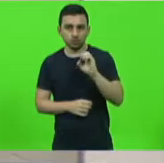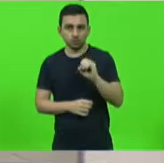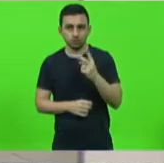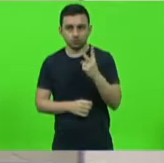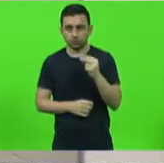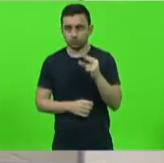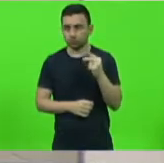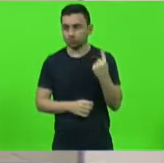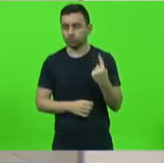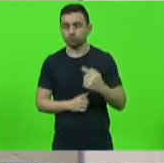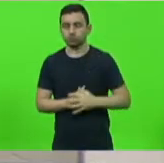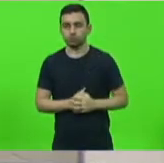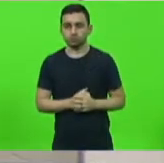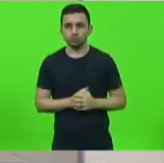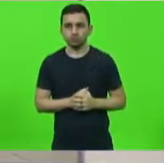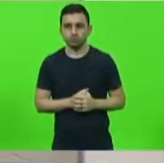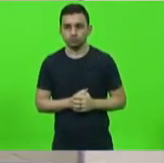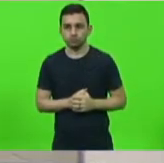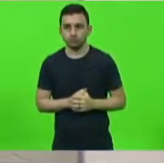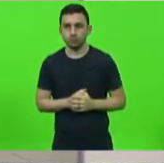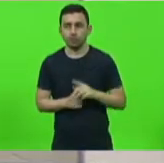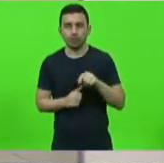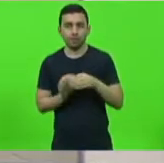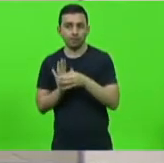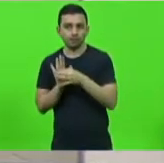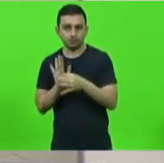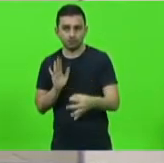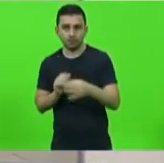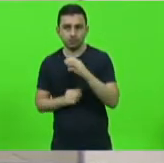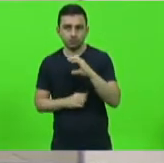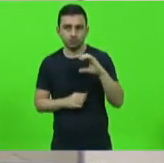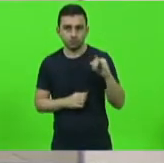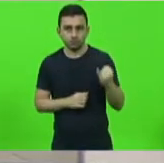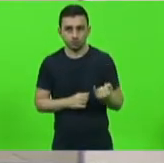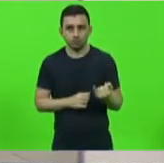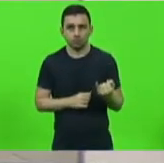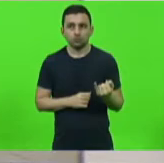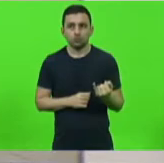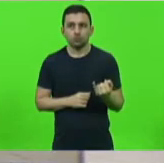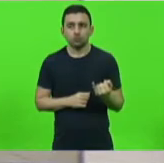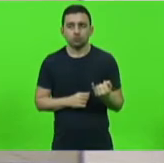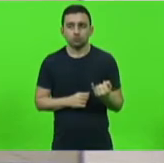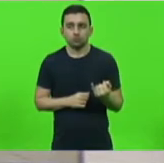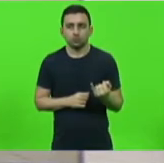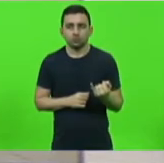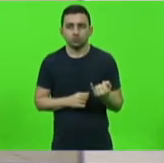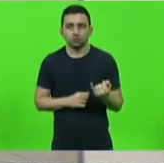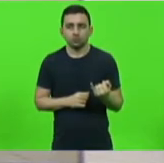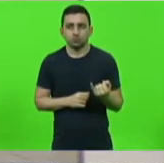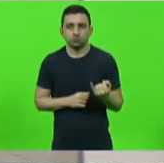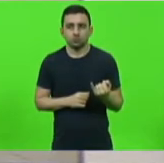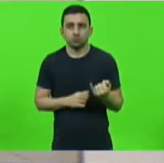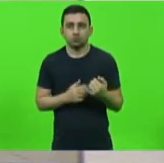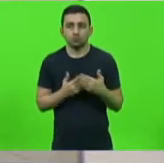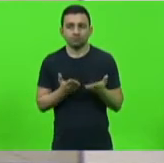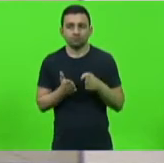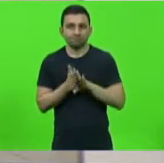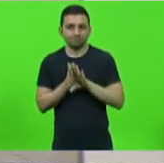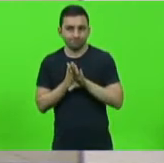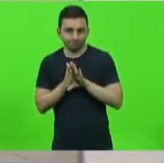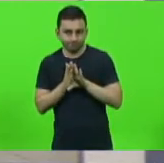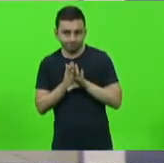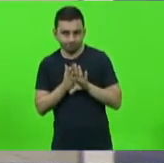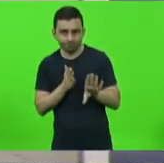12.0/2021. Parecer da Comissão de Constituição e Justiça é pela rejeição do